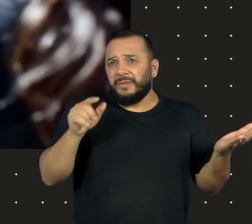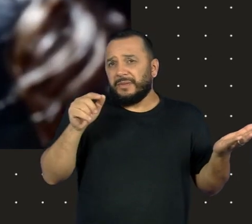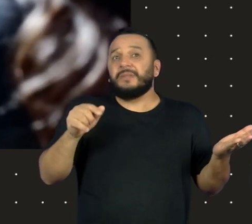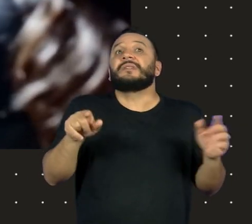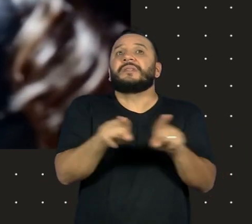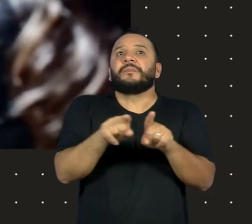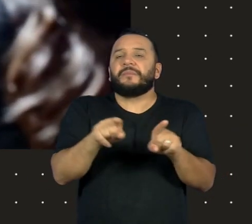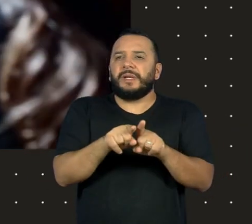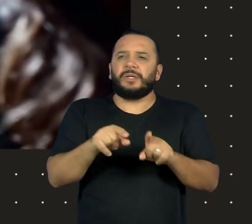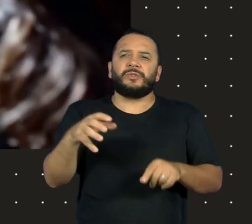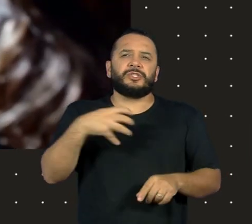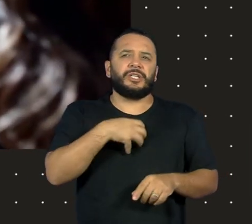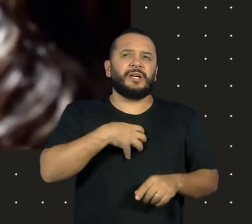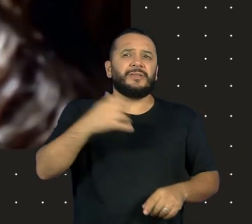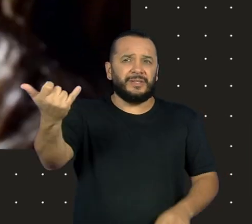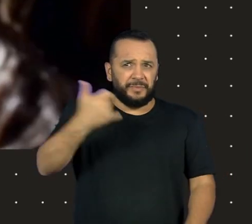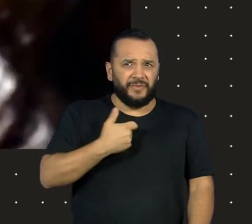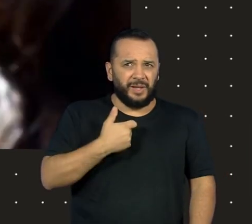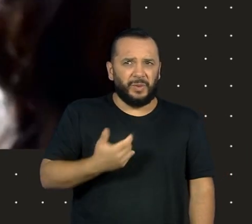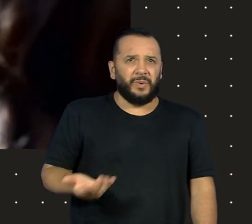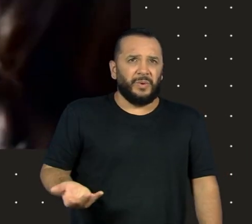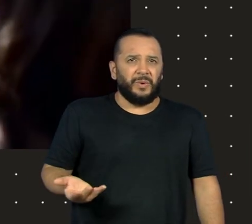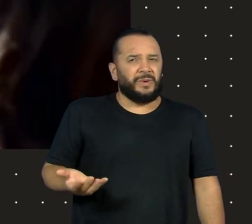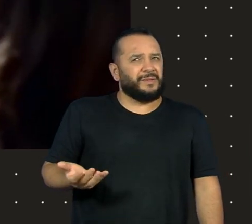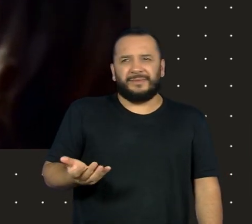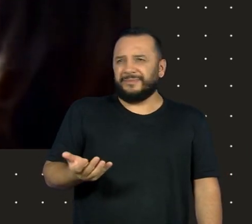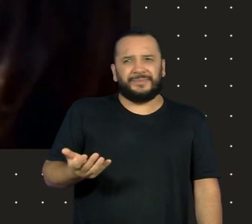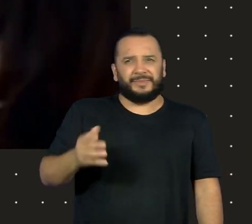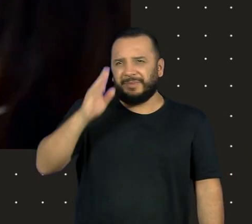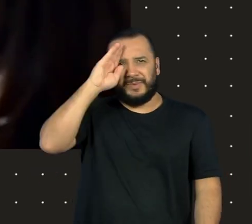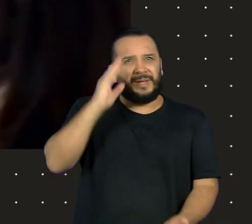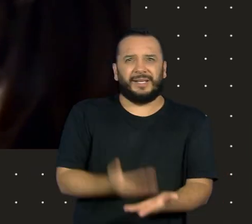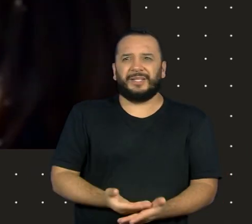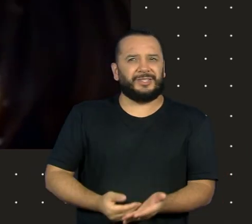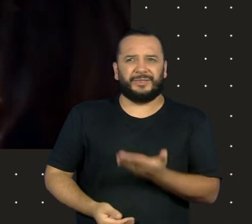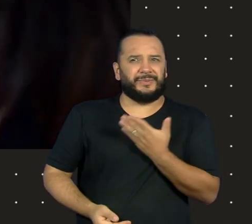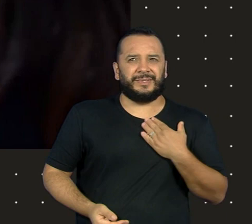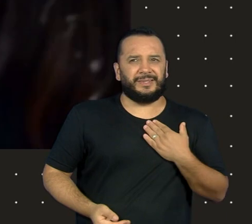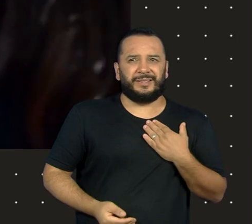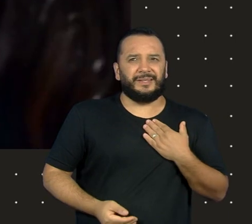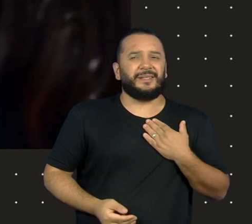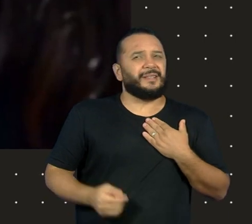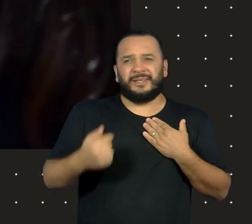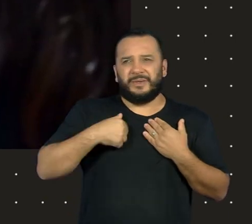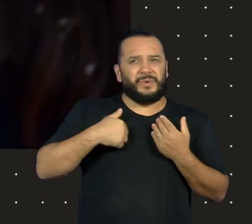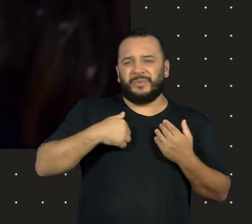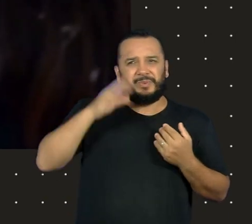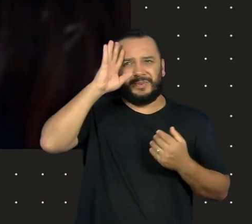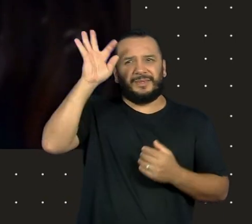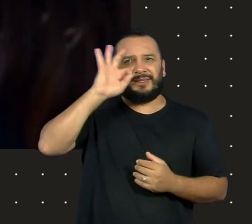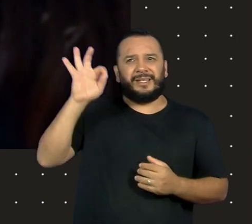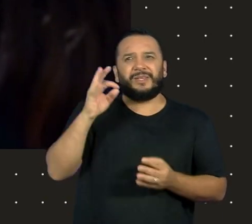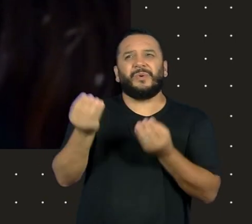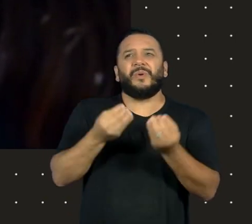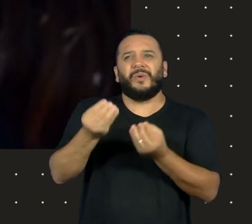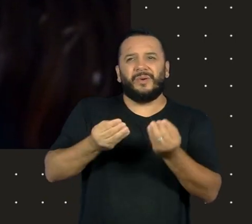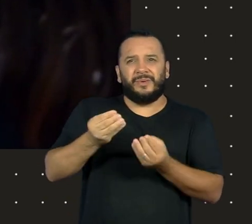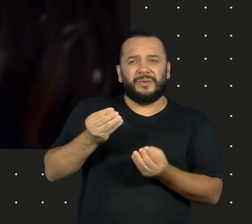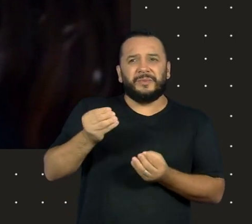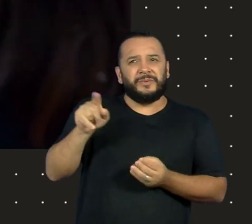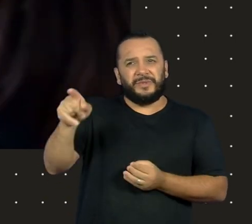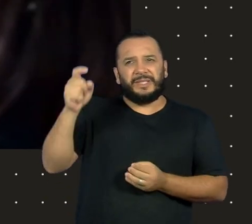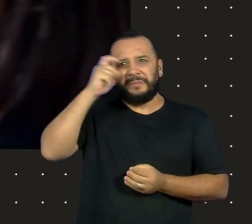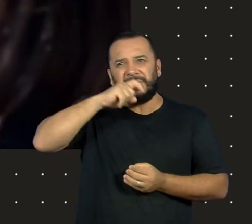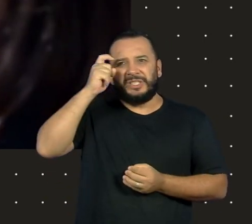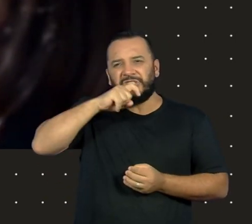Inclusive o jeito que você me contou? Não, realmente não consigo entender. Aliás, eu não consigo entender como que alguém pode escolher a mentira